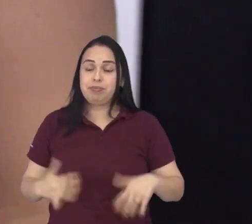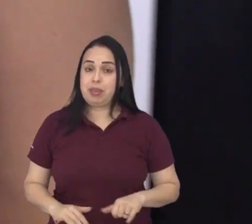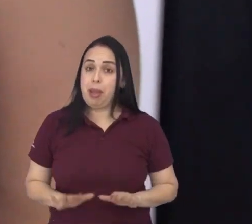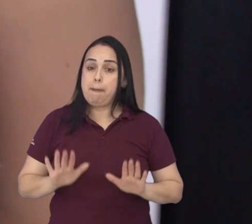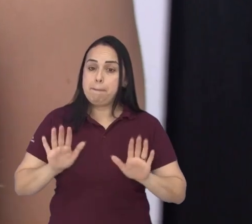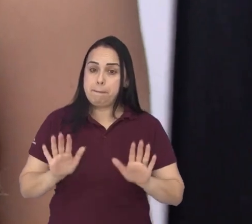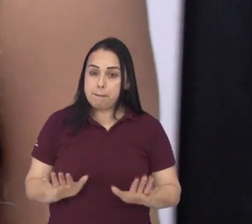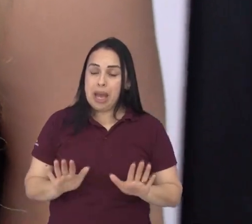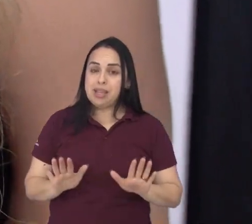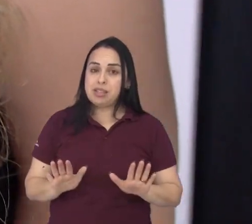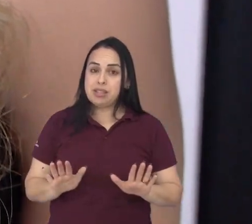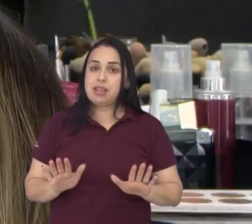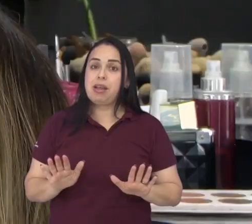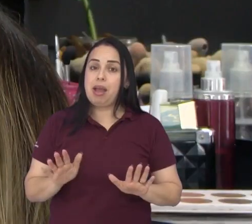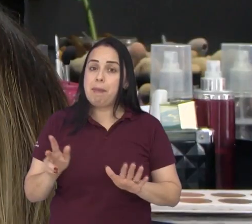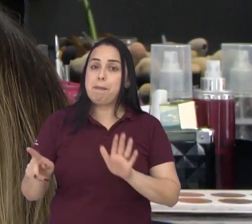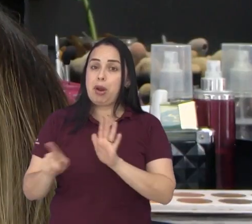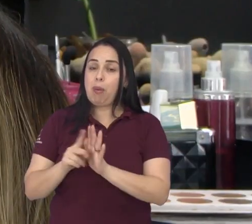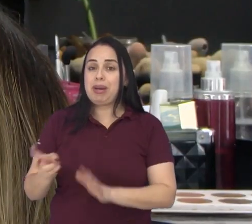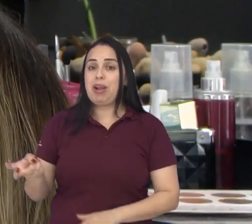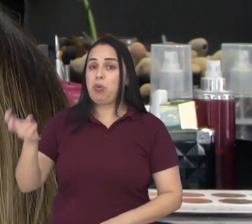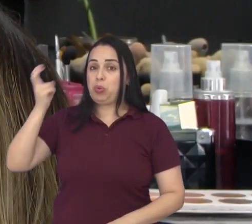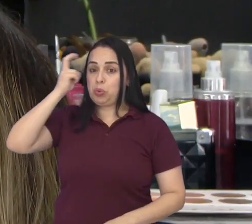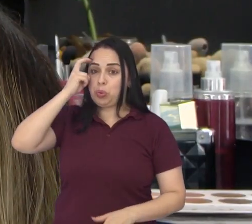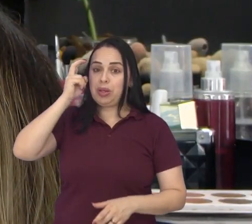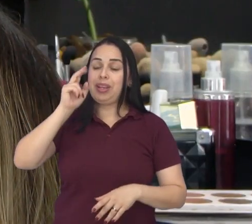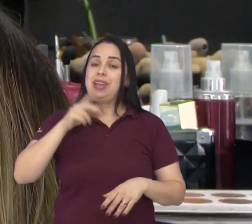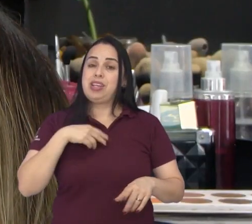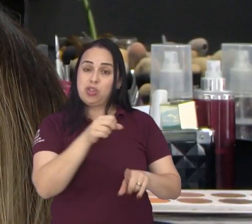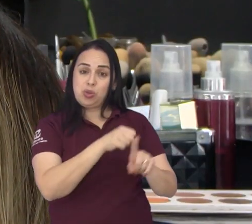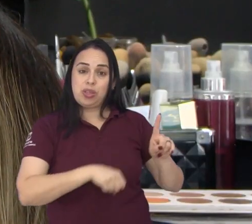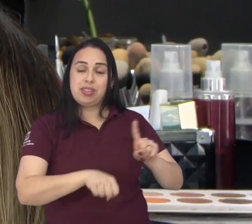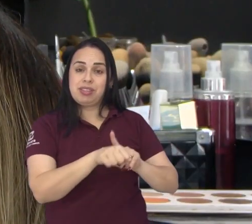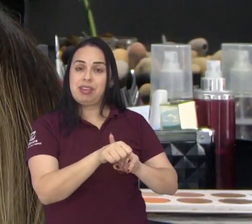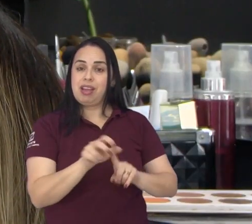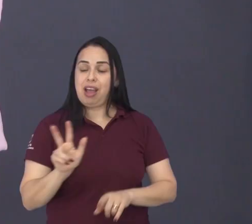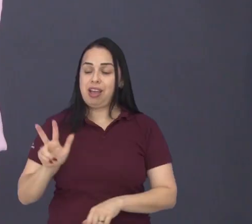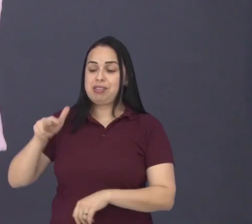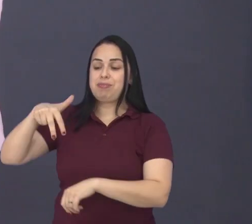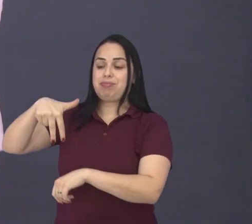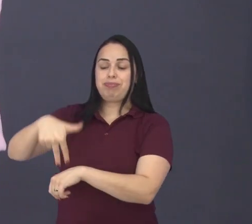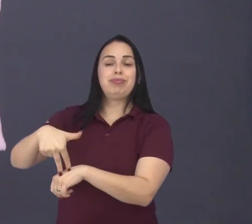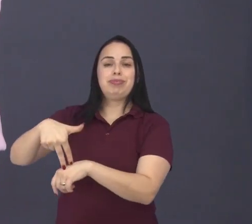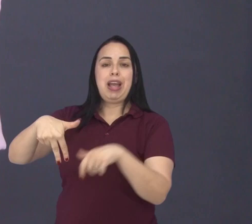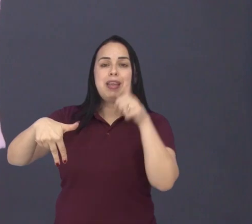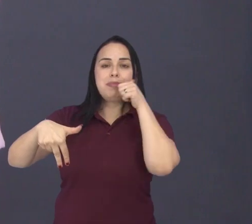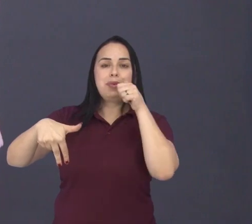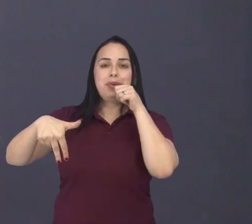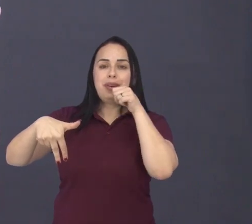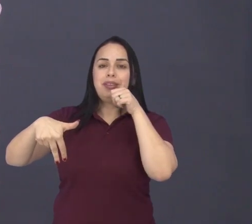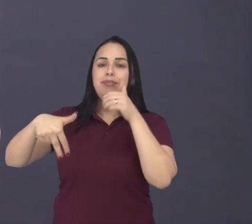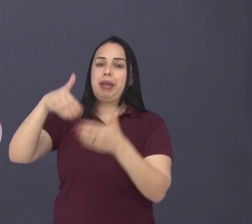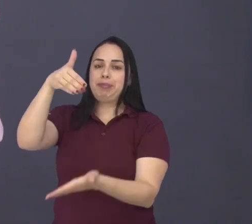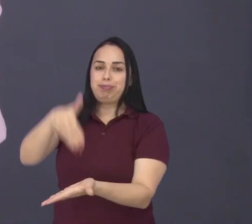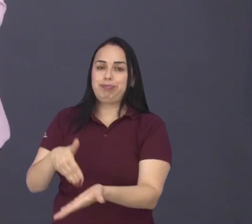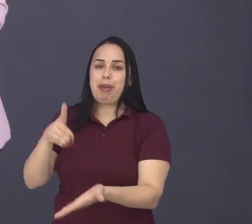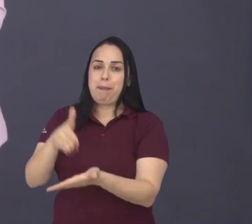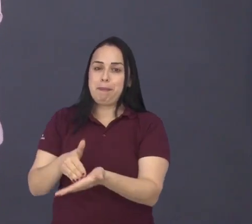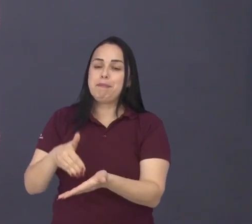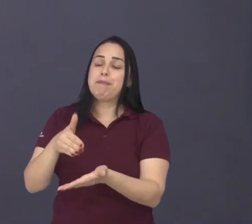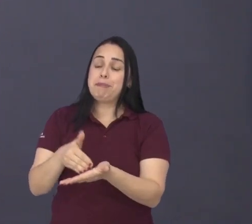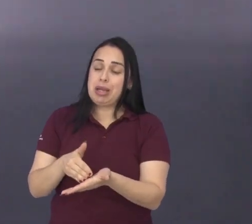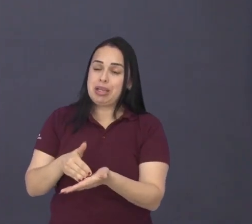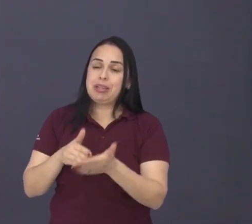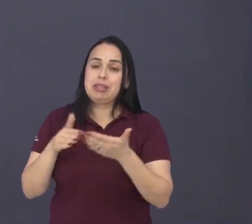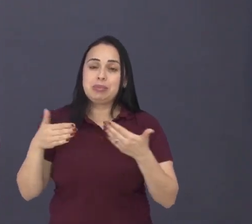desafios para qualquer pessoa. Mas questões culturais e sociais fazem com que as mulheres enfrentem